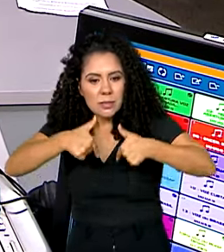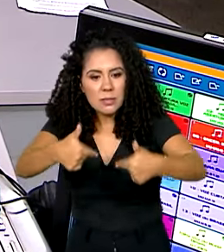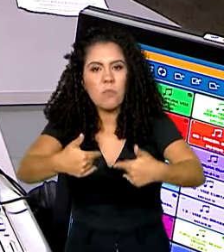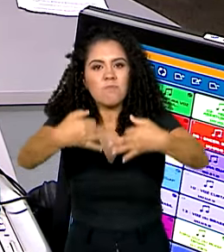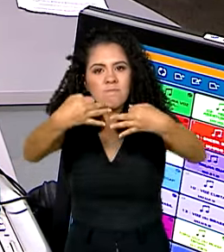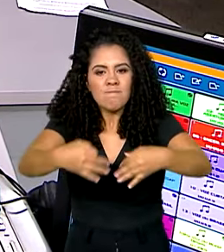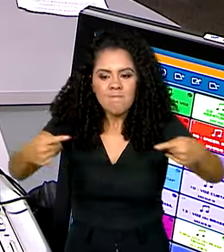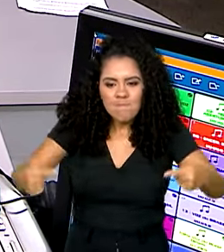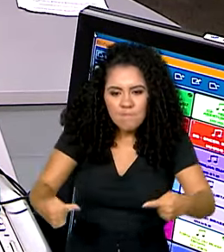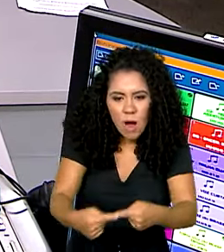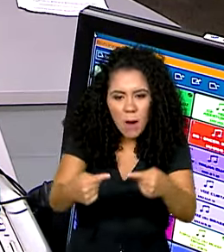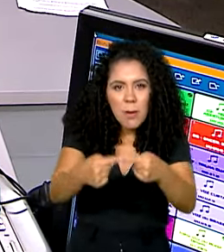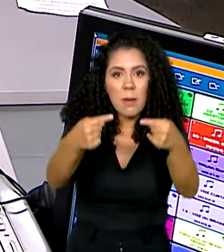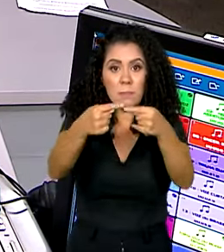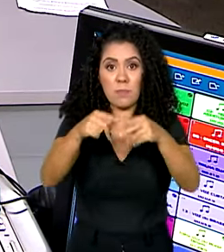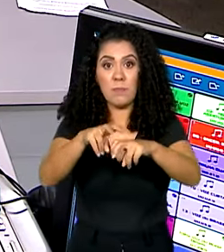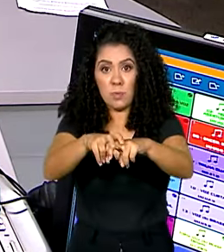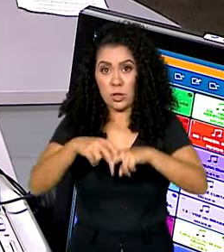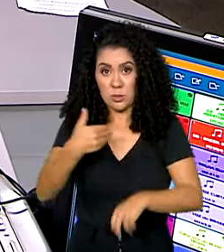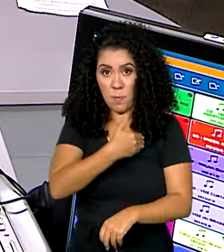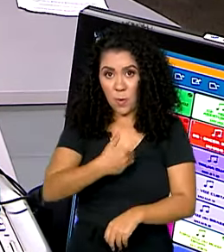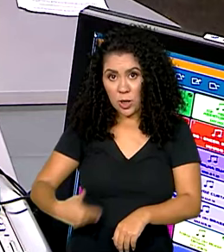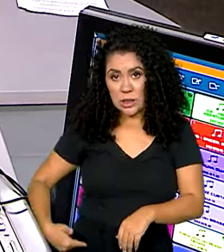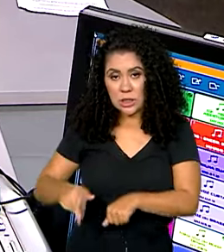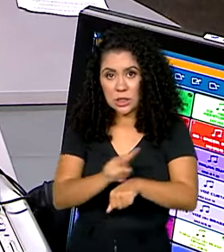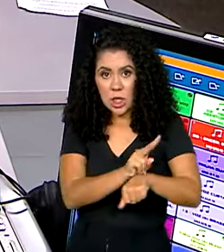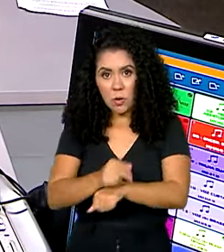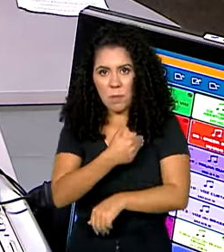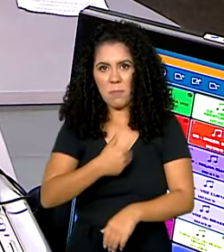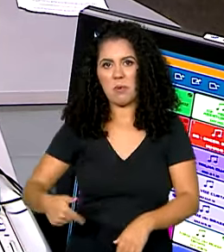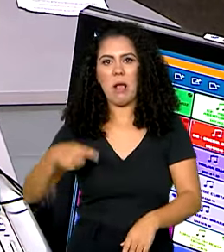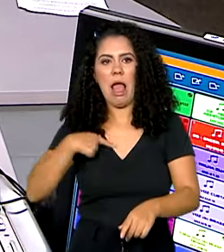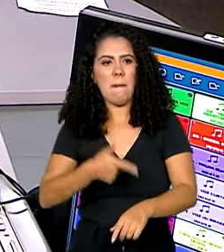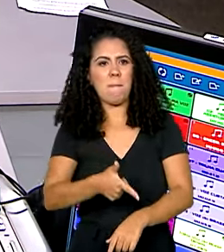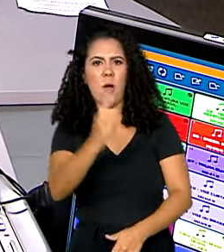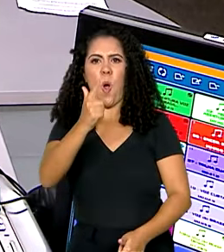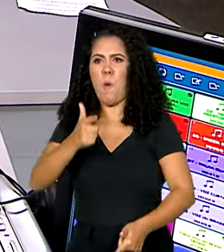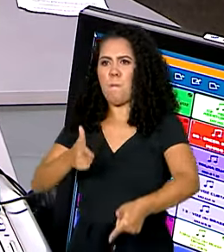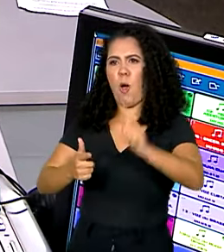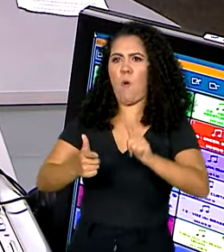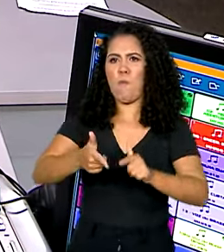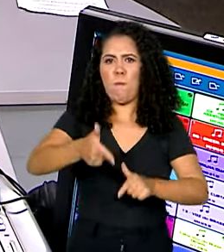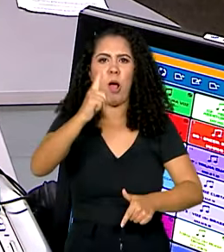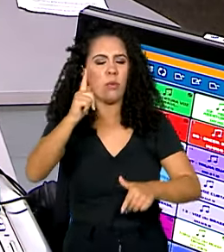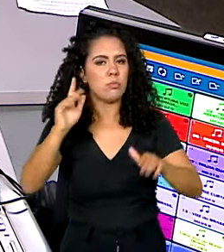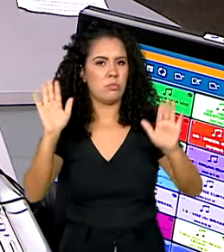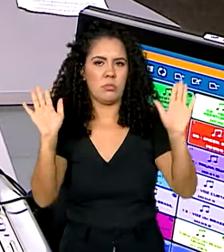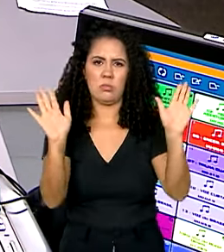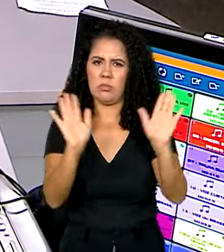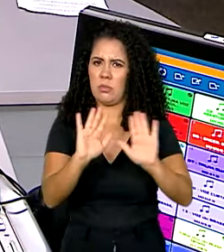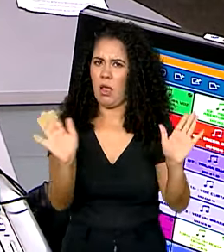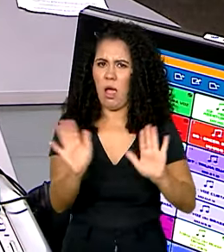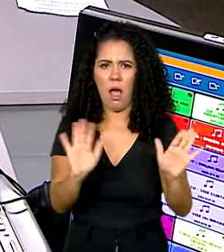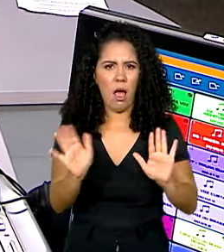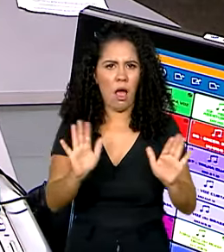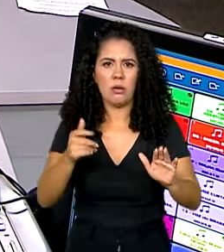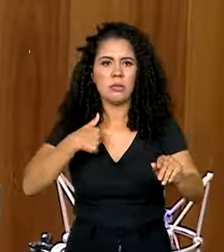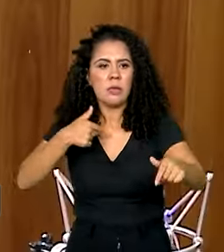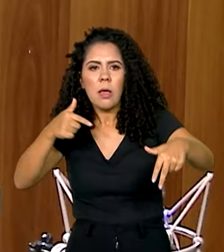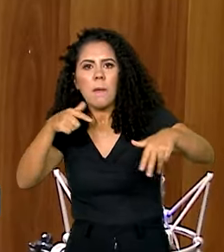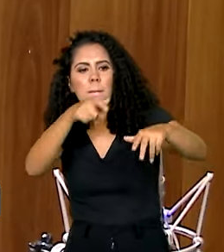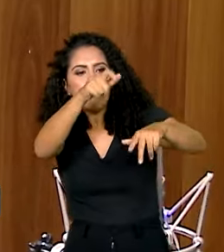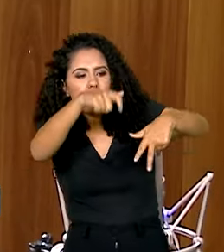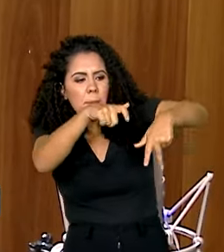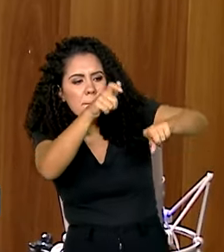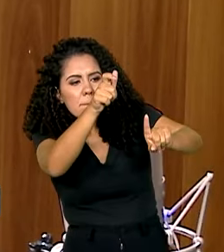índices. Política de segurança pública não é sair por aí dando tiro a esmo, né? Afetando, acertando inocentes. É